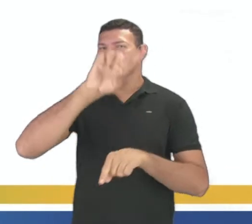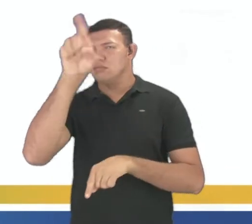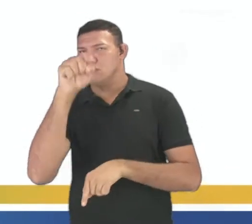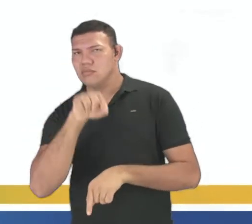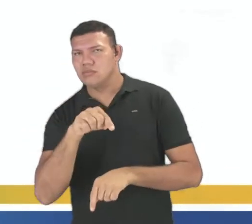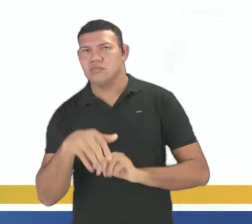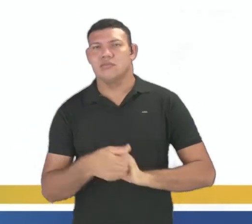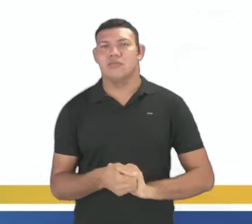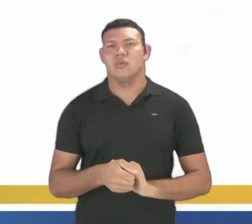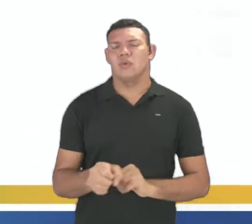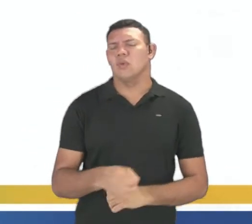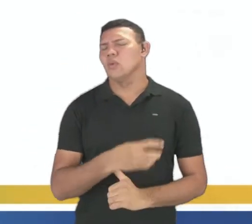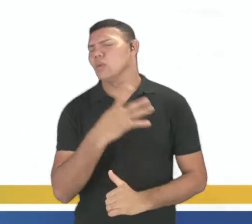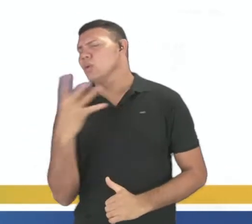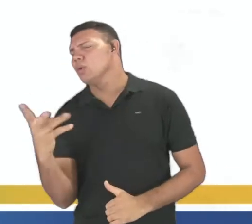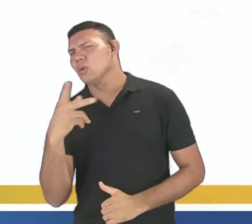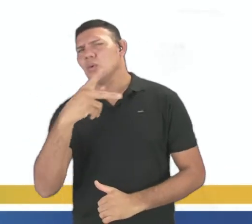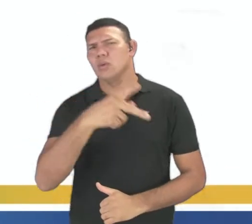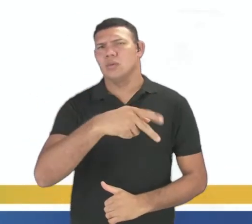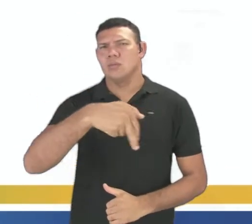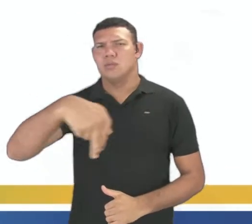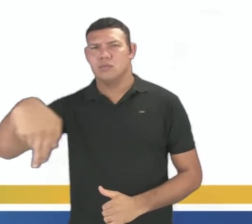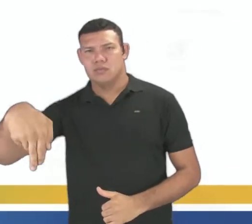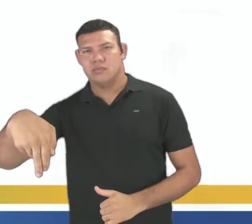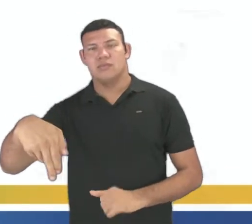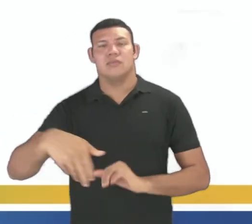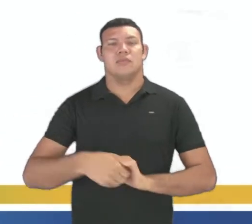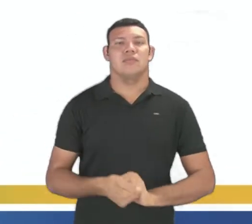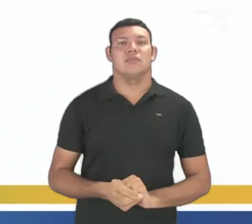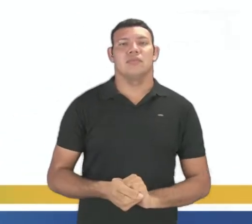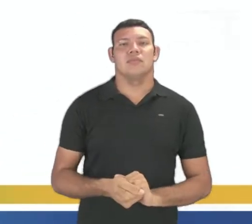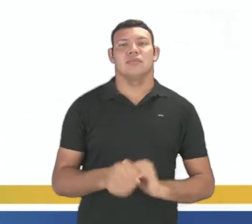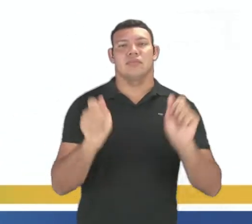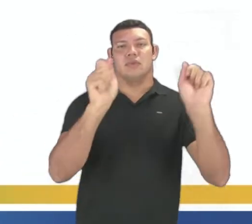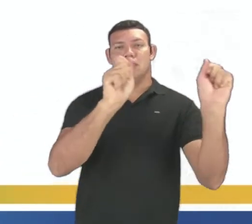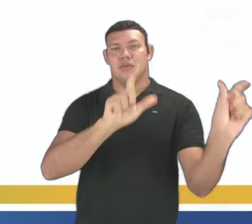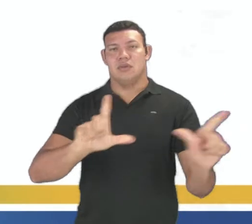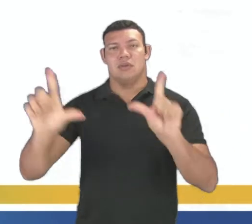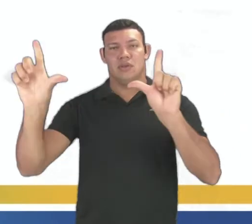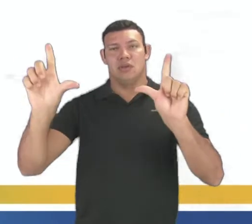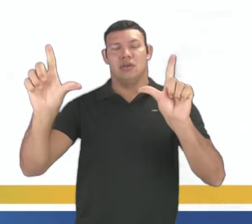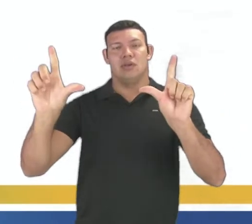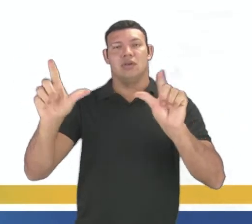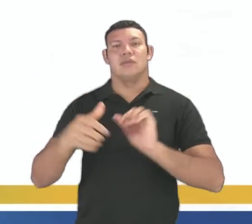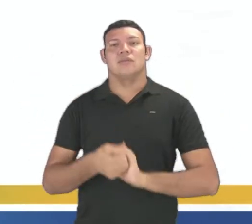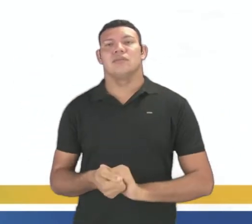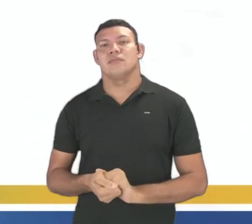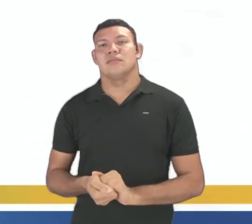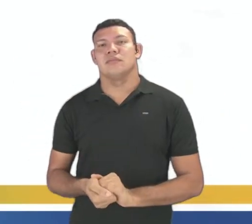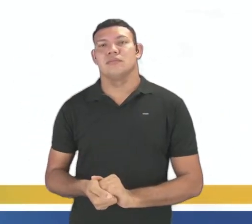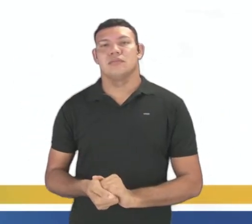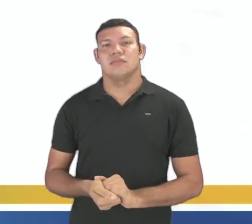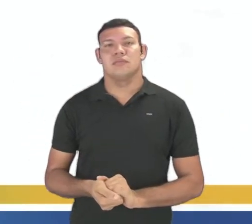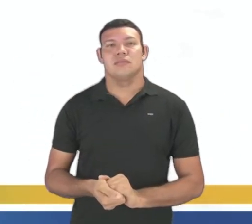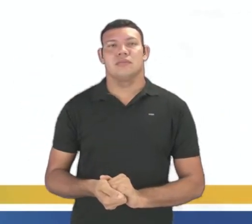pouquinho quais são esses pronomes, ok? Então, na tela nós temos ali some,